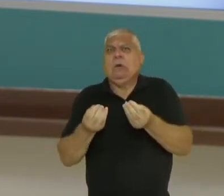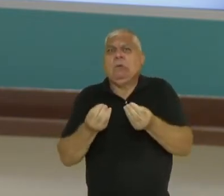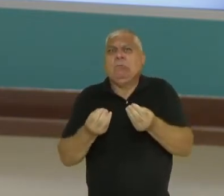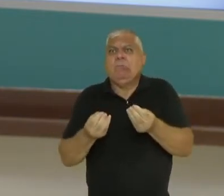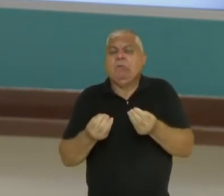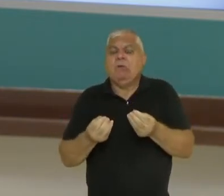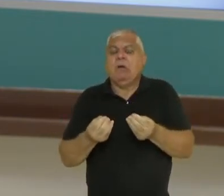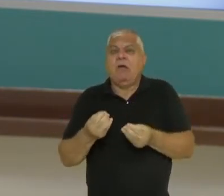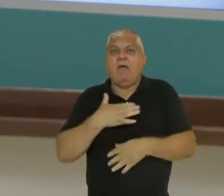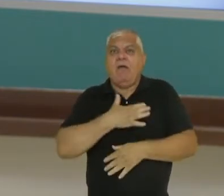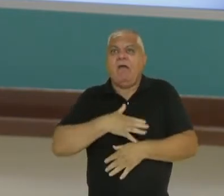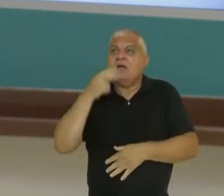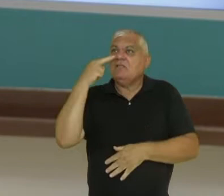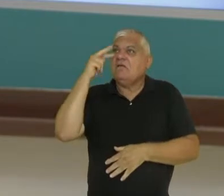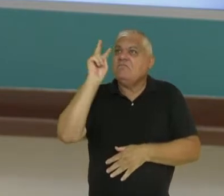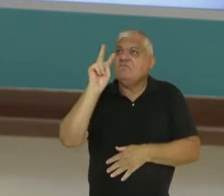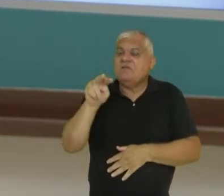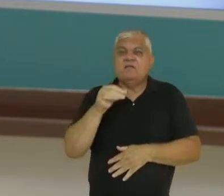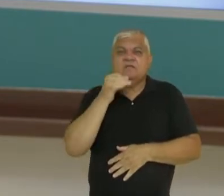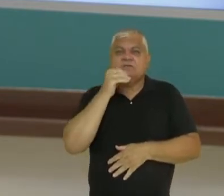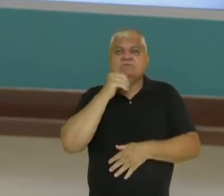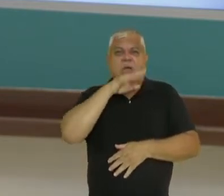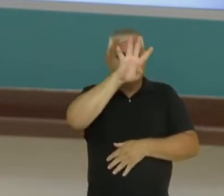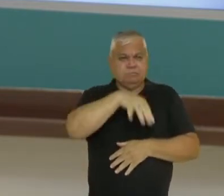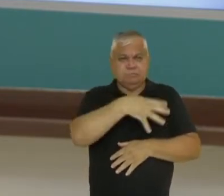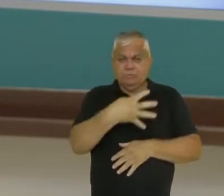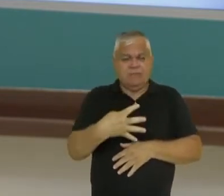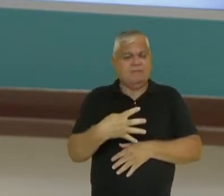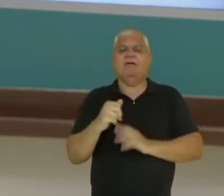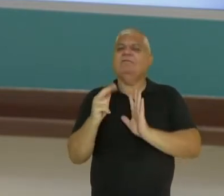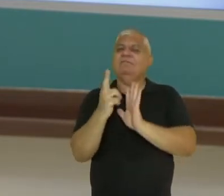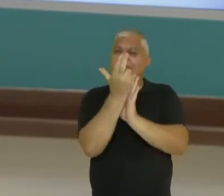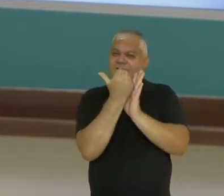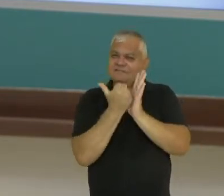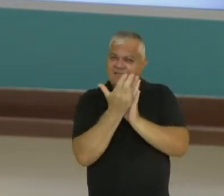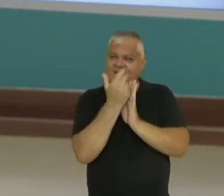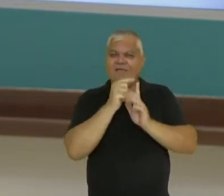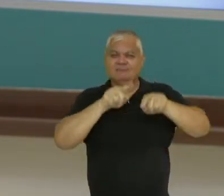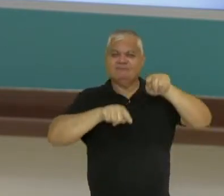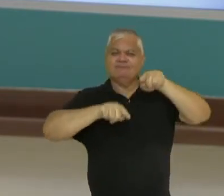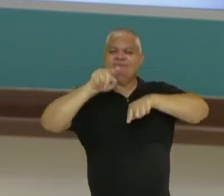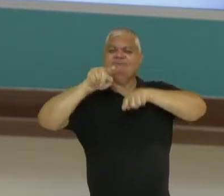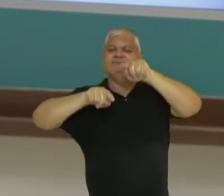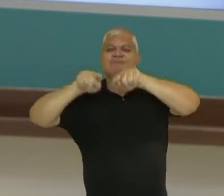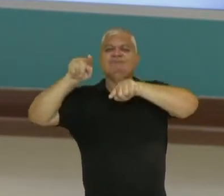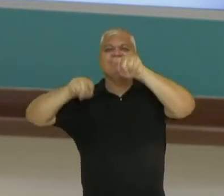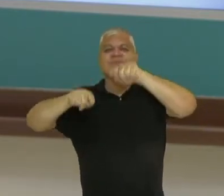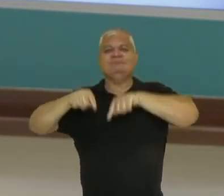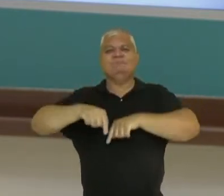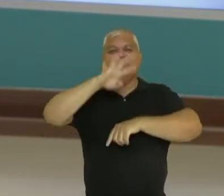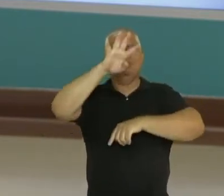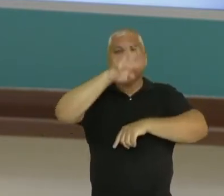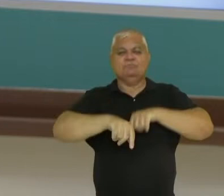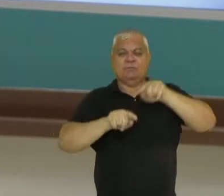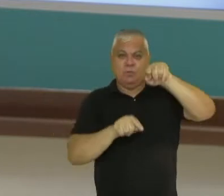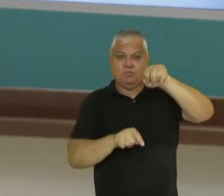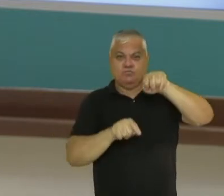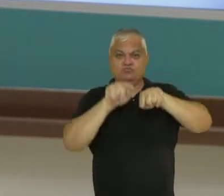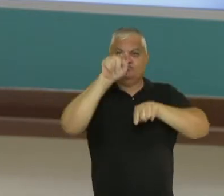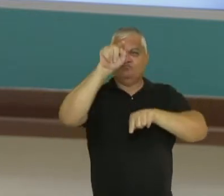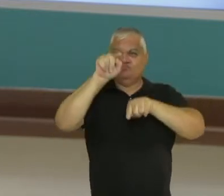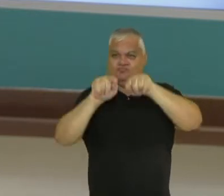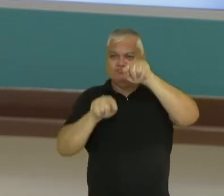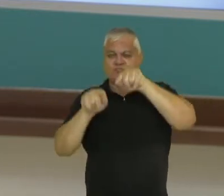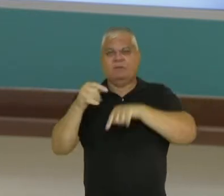atrativa do que simplesmente uma tabela, você pode estar utilizando um gráfico e as suas diferentes modalidades para que fique mais atrativo,